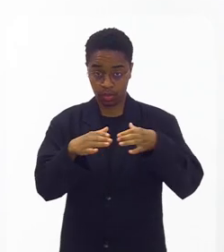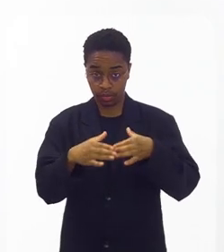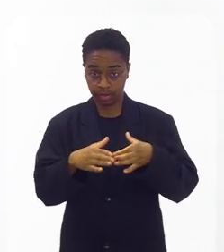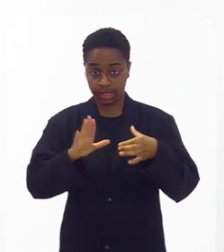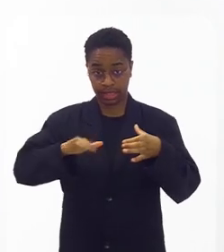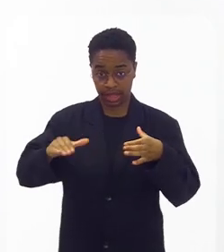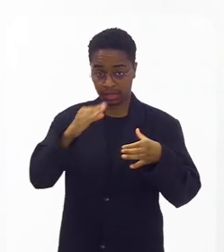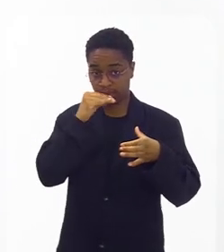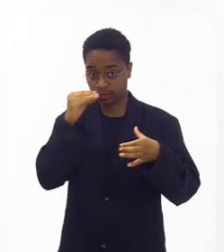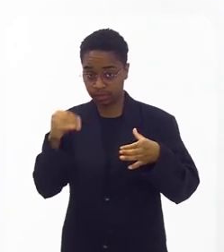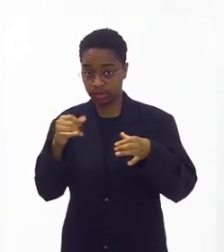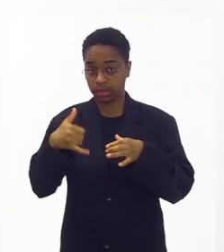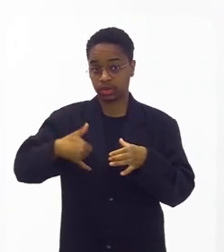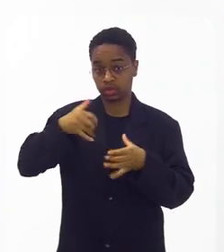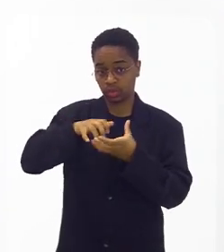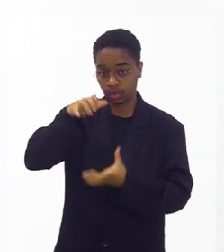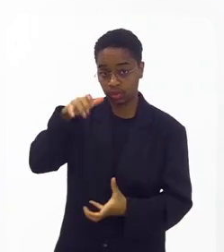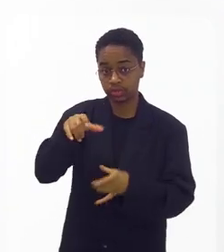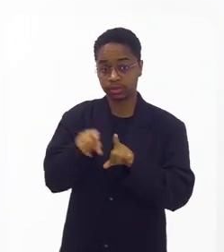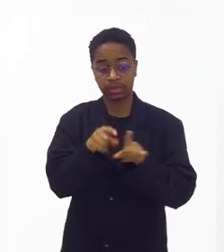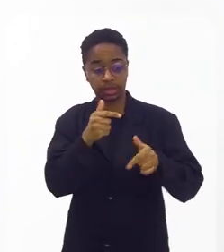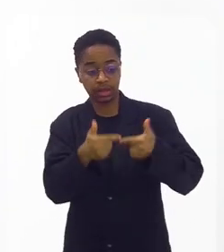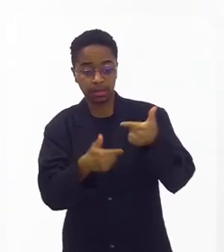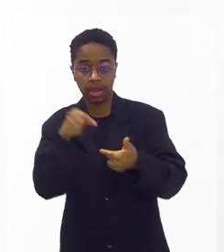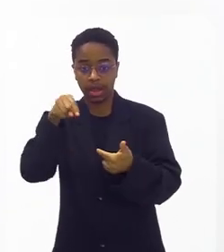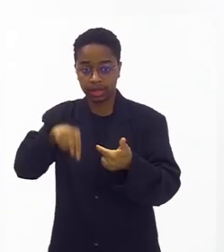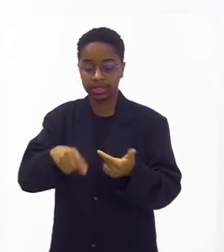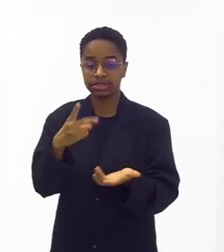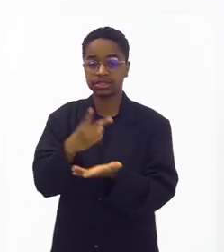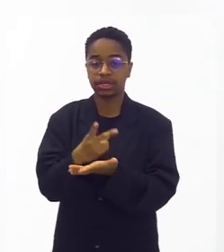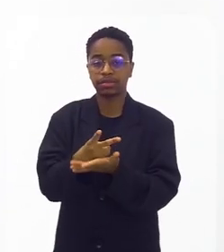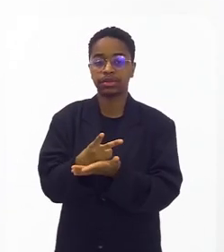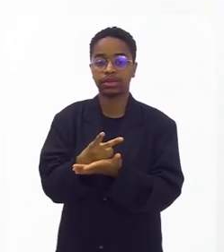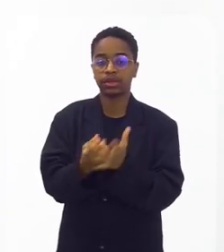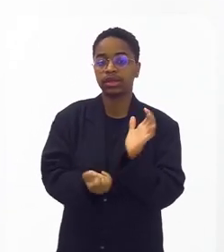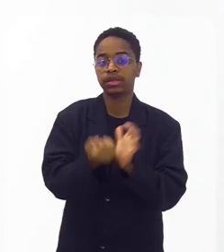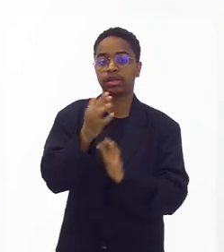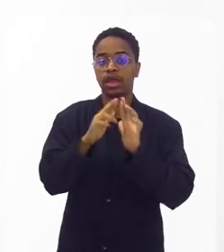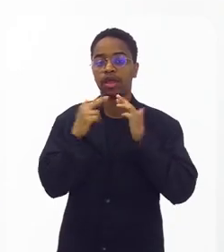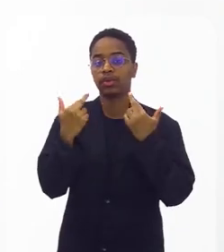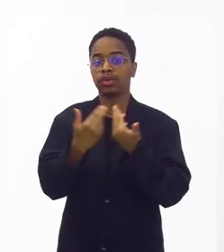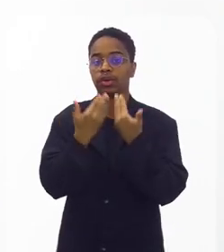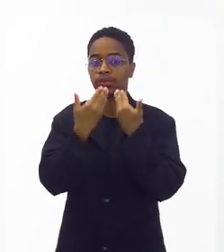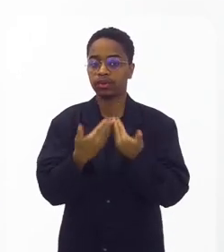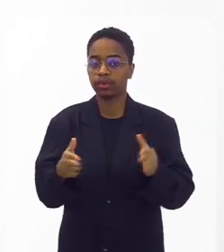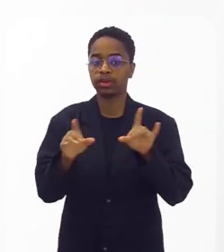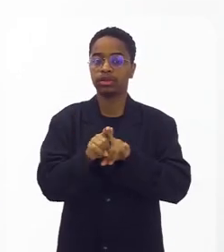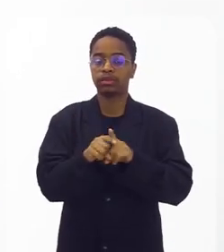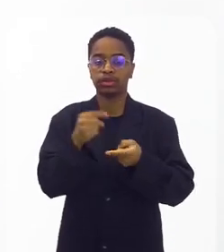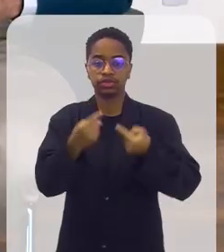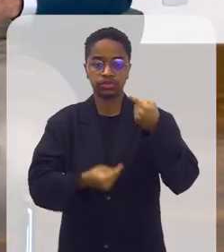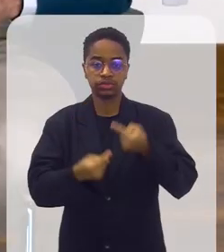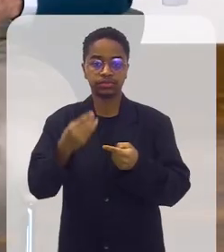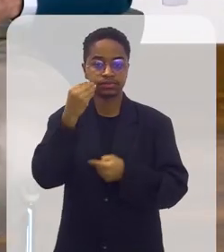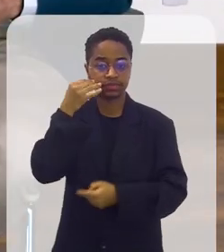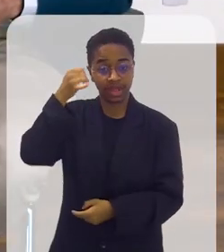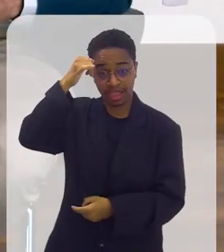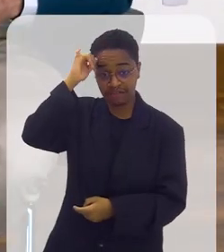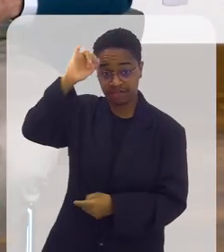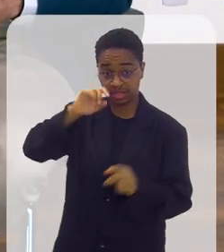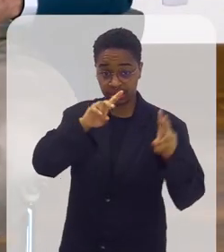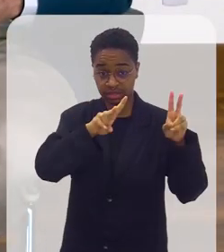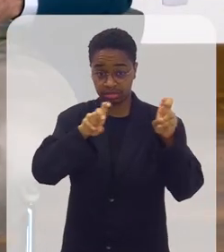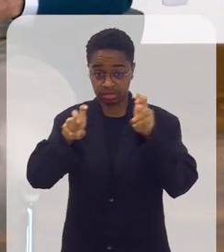e adolescente do idoso, os trabalhos da comissão, vem sempre trazendo audiências públicas e debates para não deixar que esse